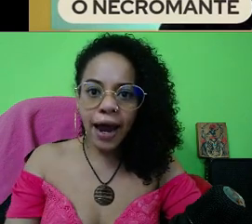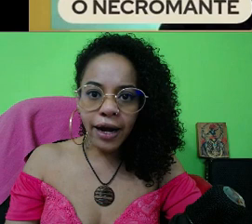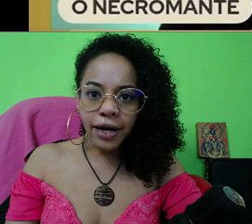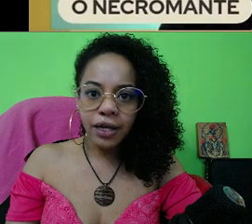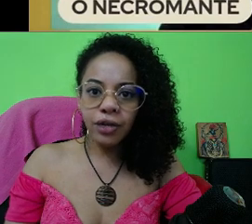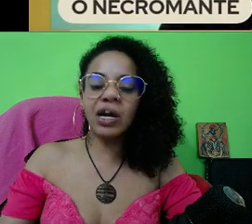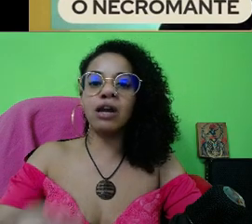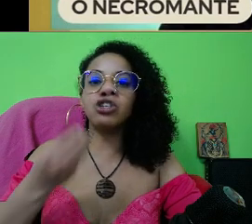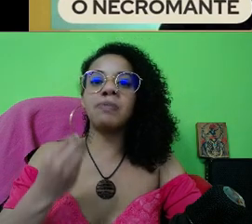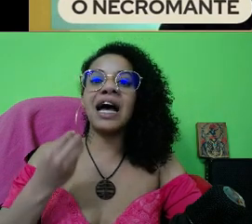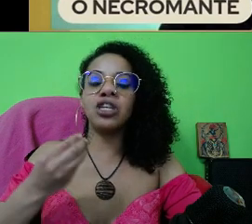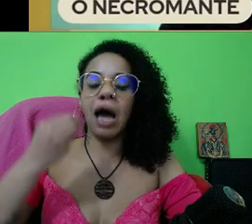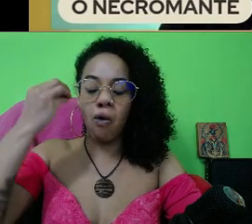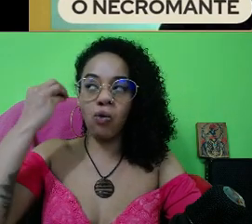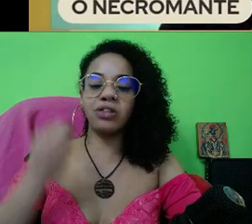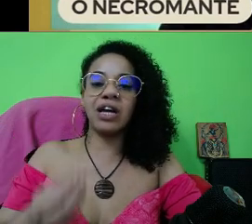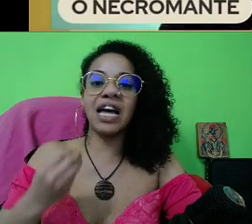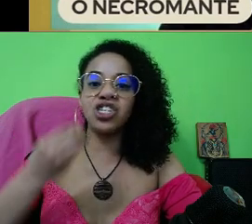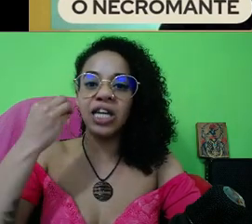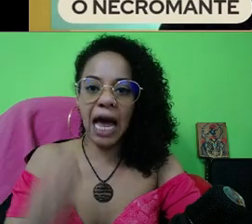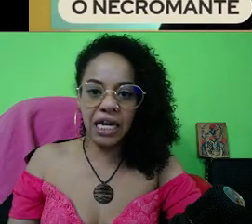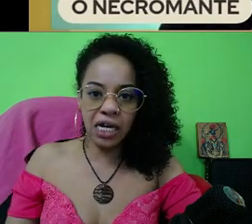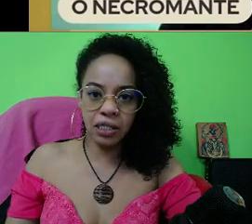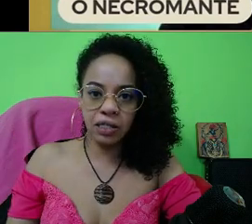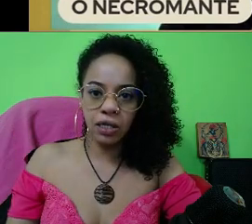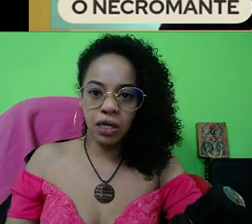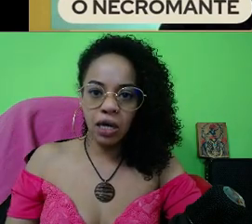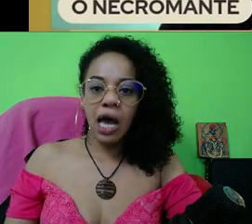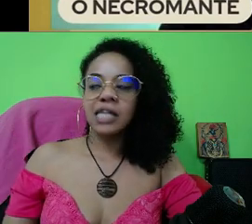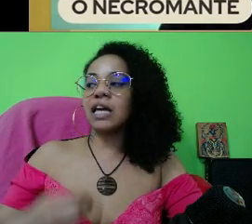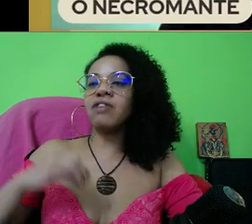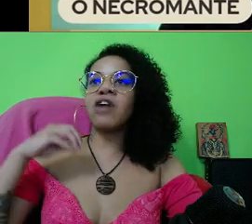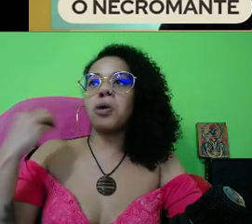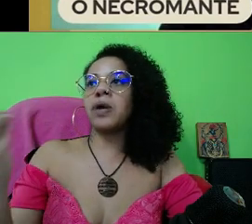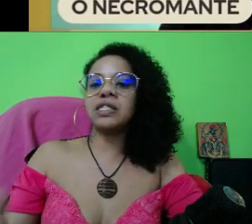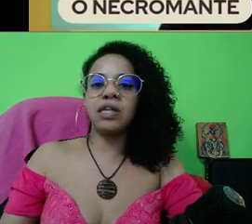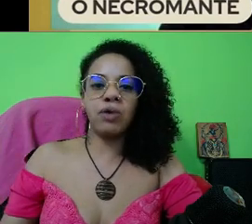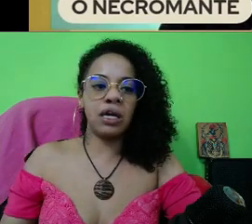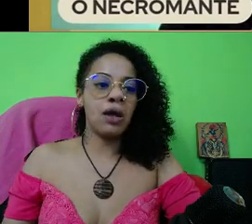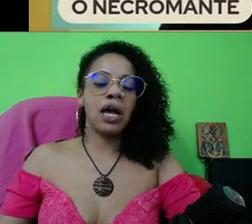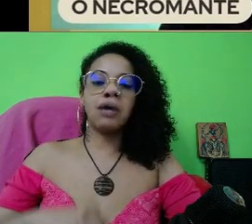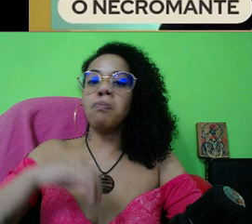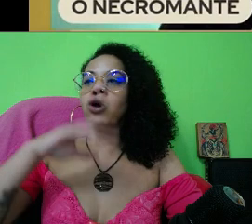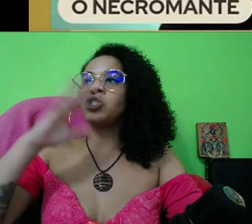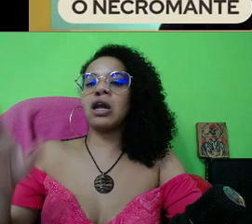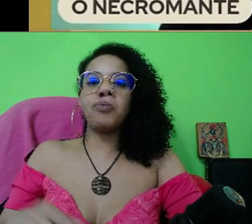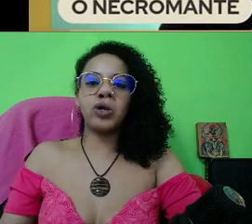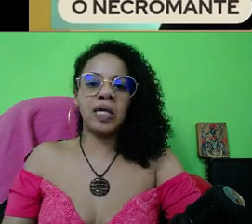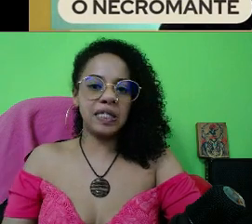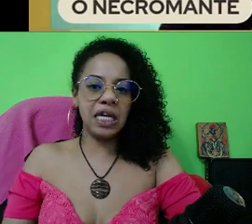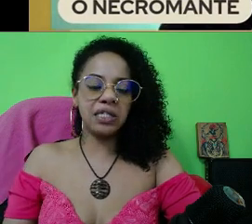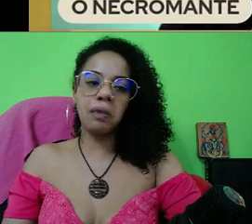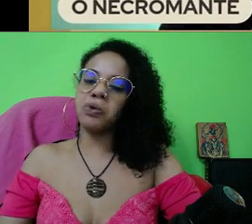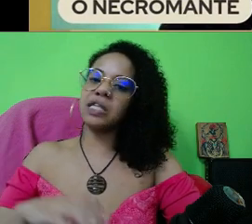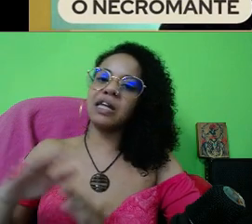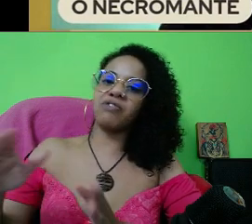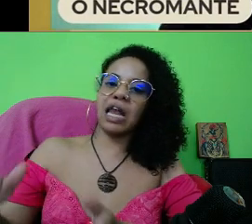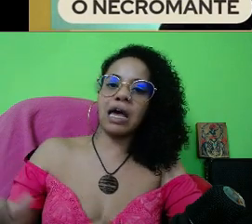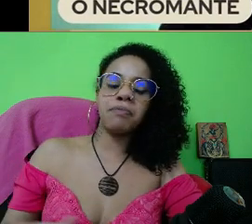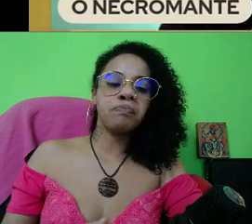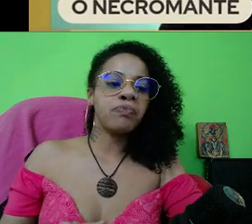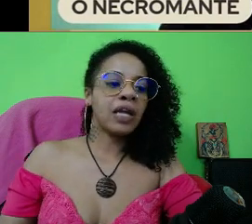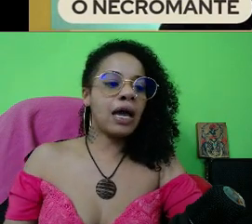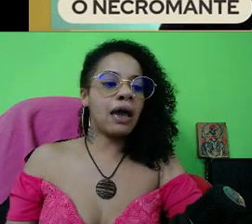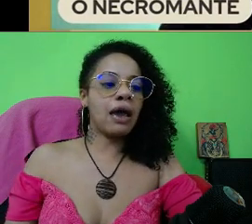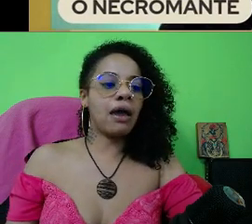ela é mulher e o canal chamado o quadro é radicalisar não apareceu em um monte de canal Progressista porque